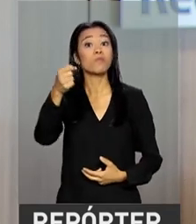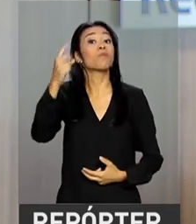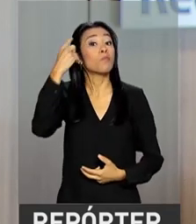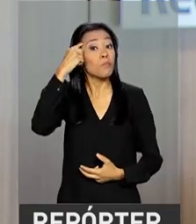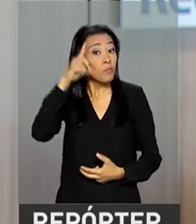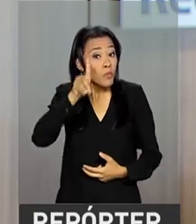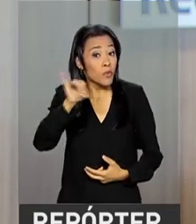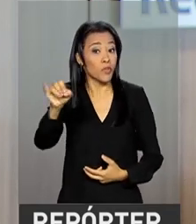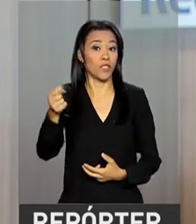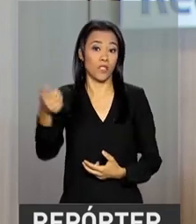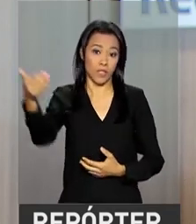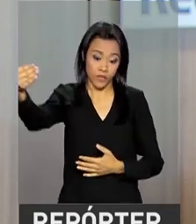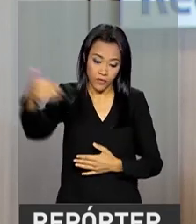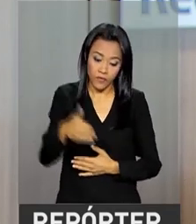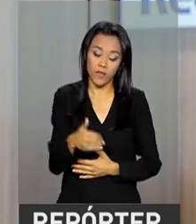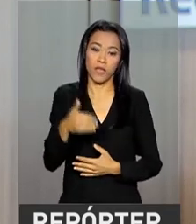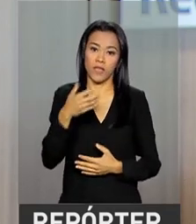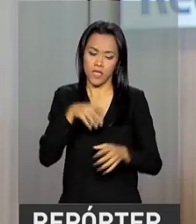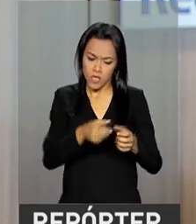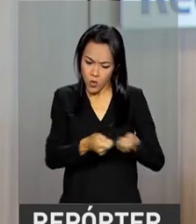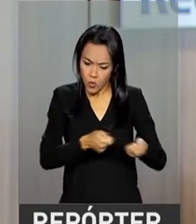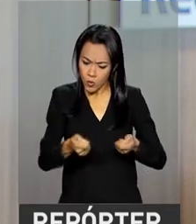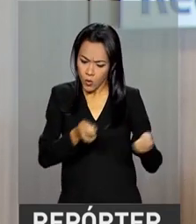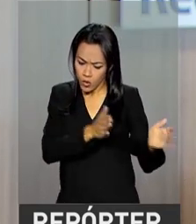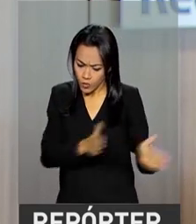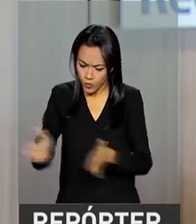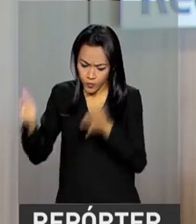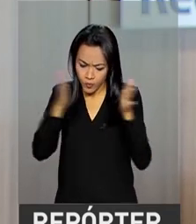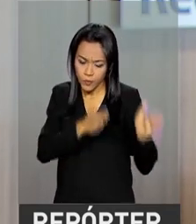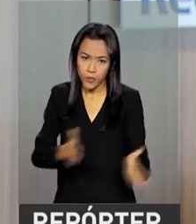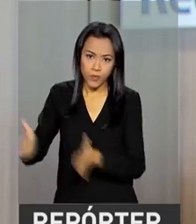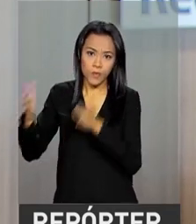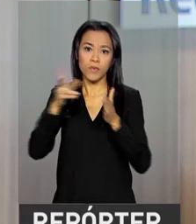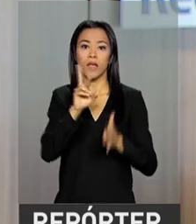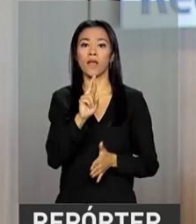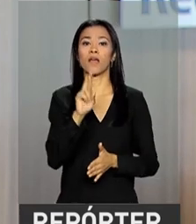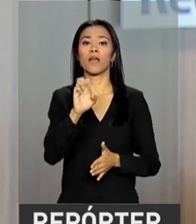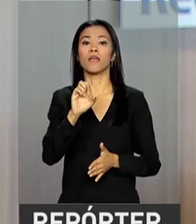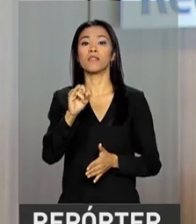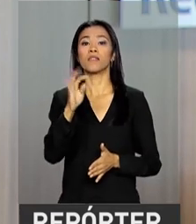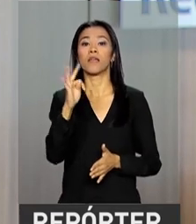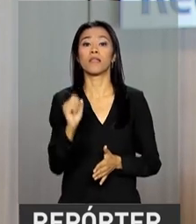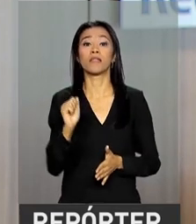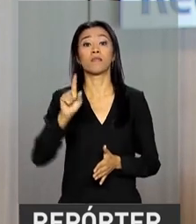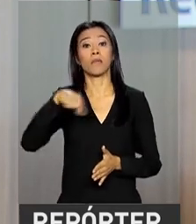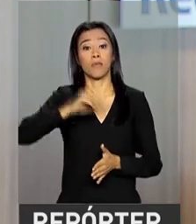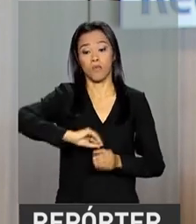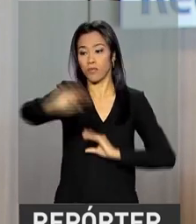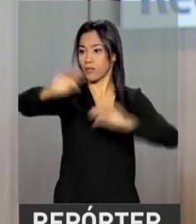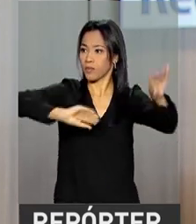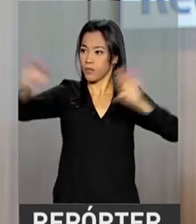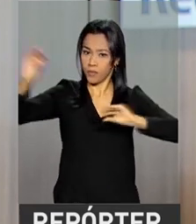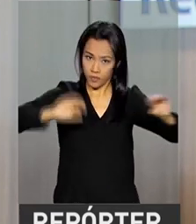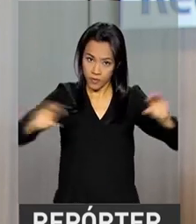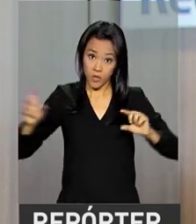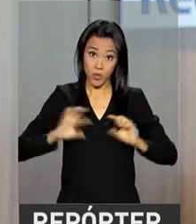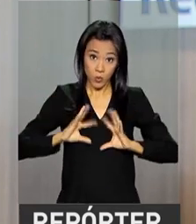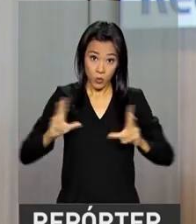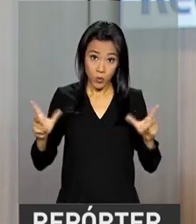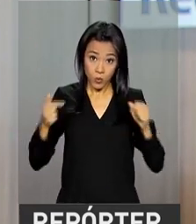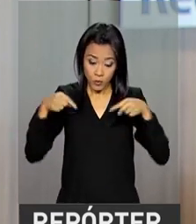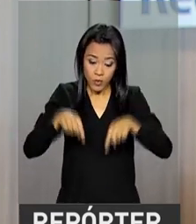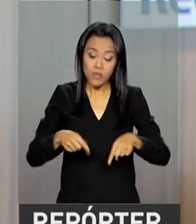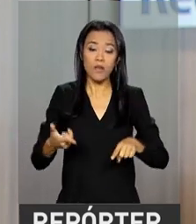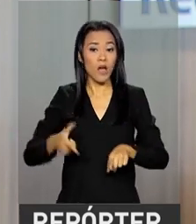que passam pela triagem e controle da receita federal antes de serem entregues em todo esse processo era feito